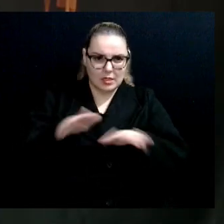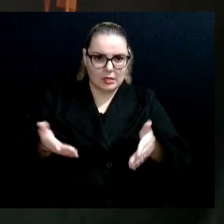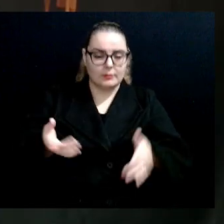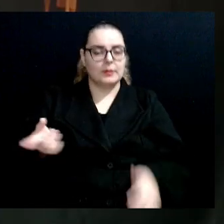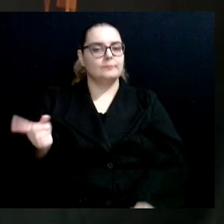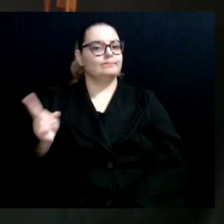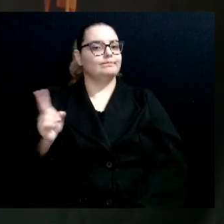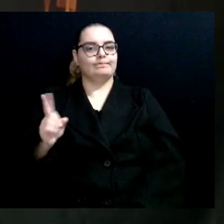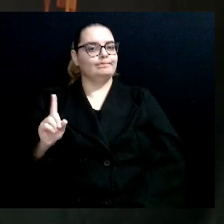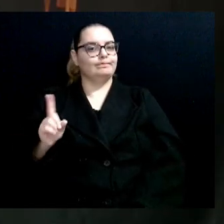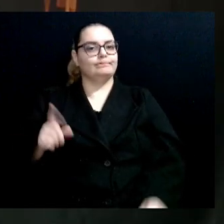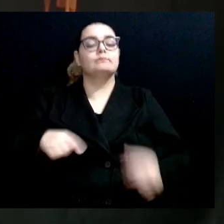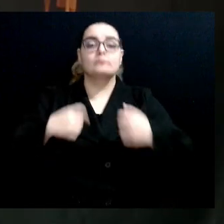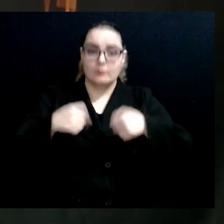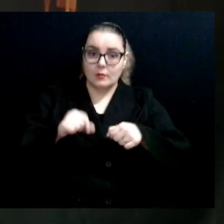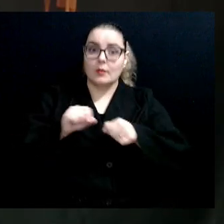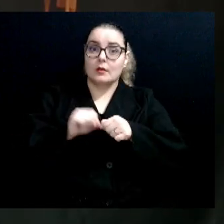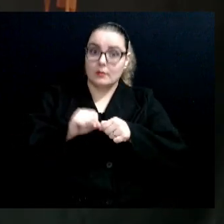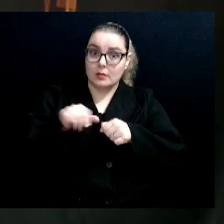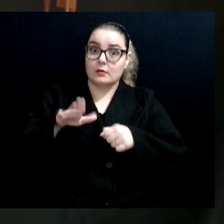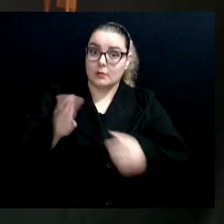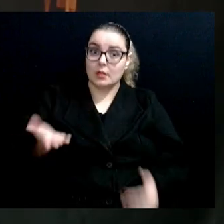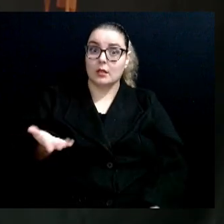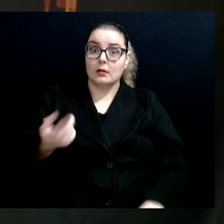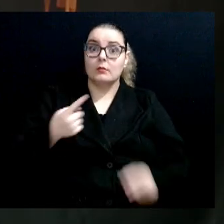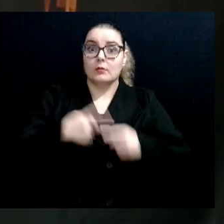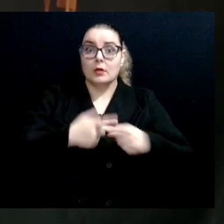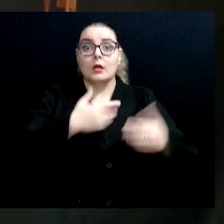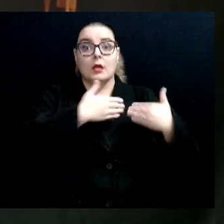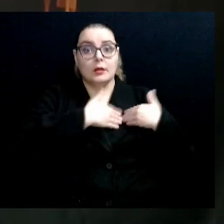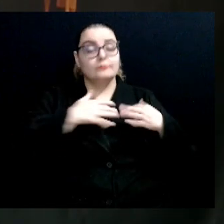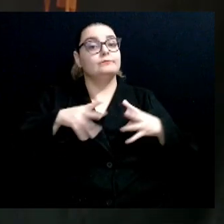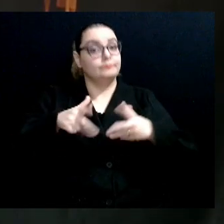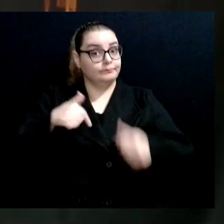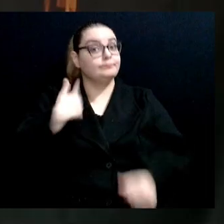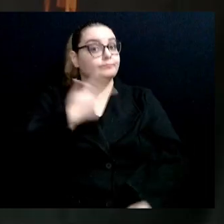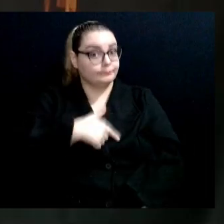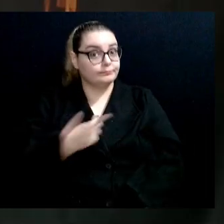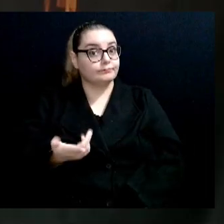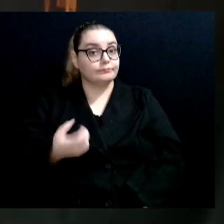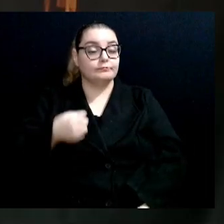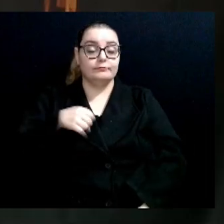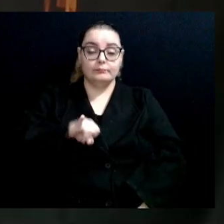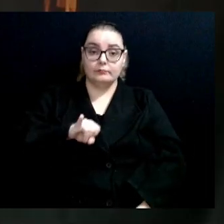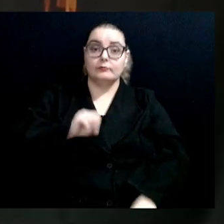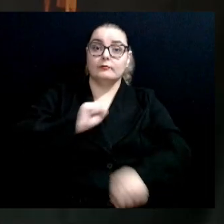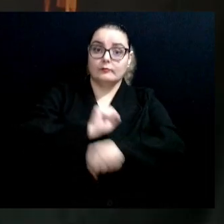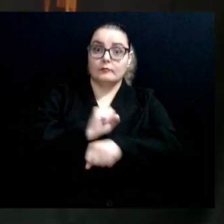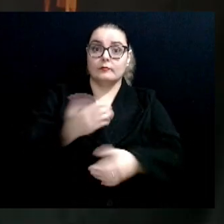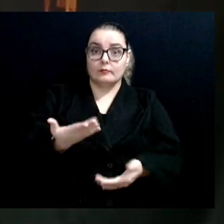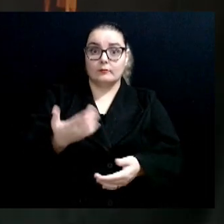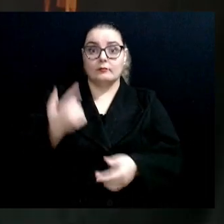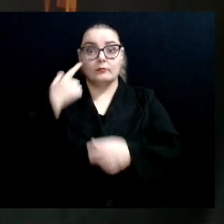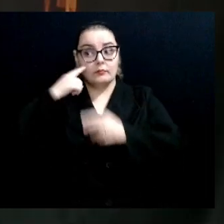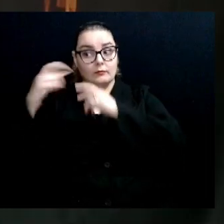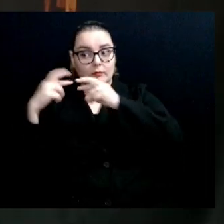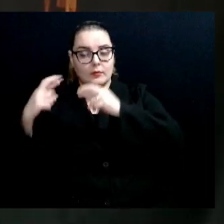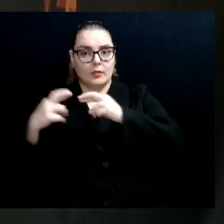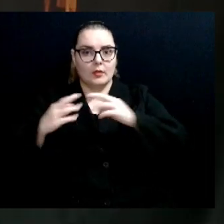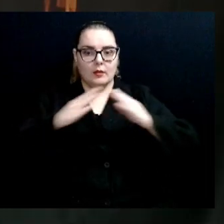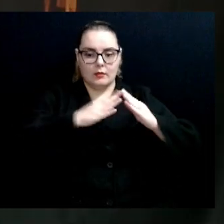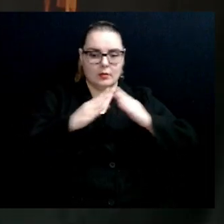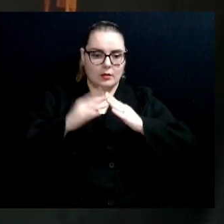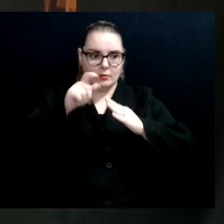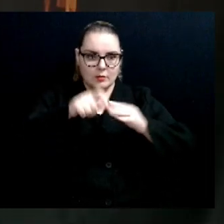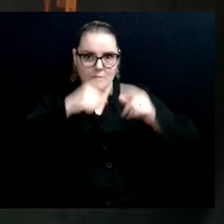precisa fazer algo, porque é responsabilidade de todos nós. Se a gente parar para analisar, você é vizinho de alguém que está sofrendo uma violência, só você